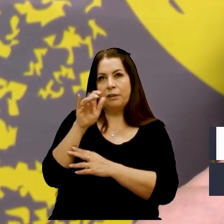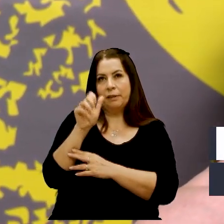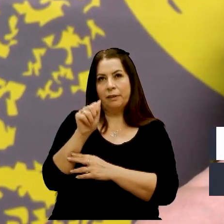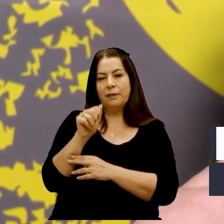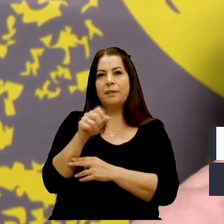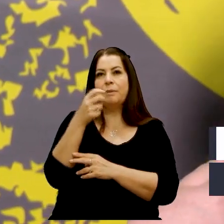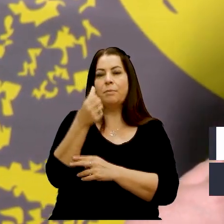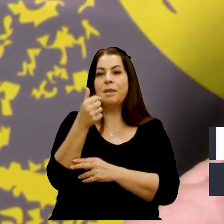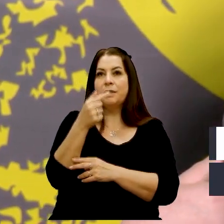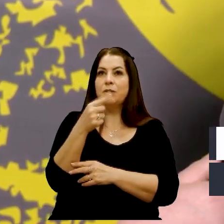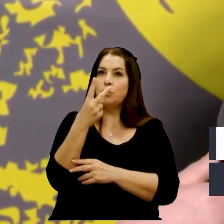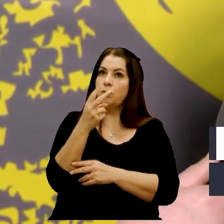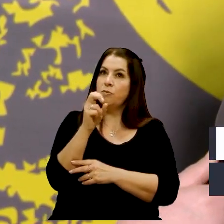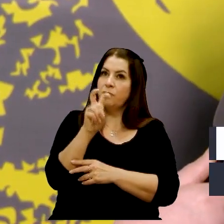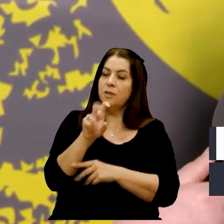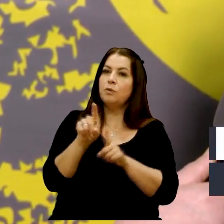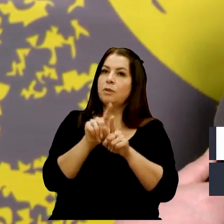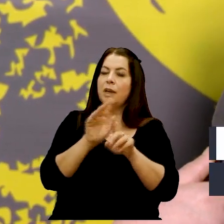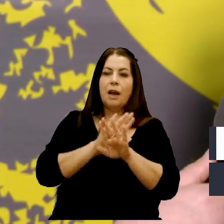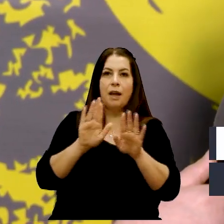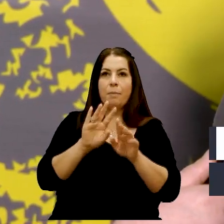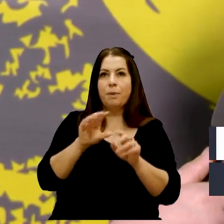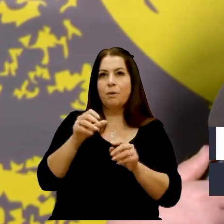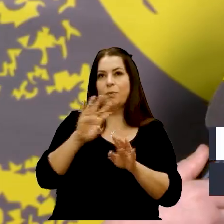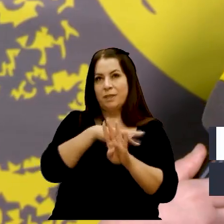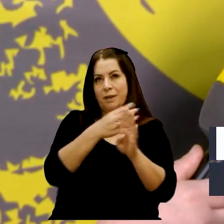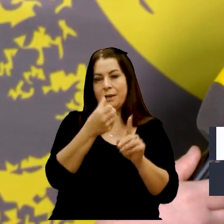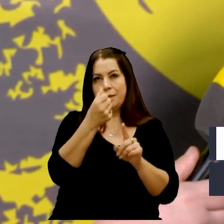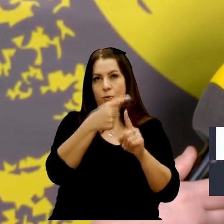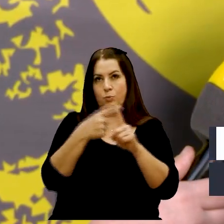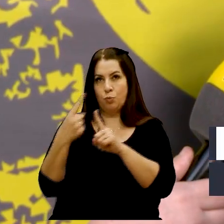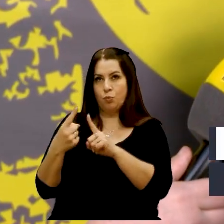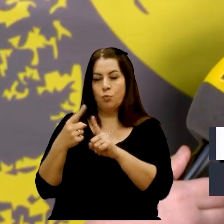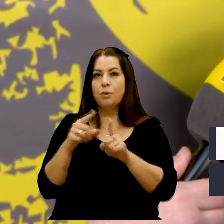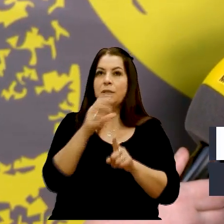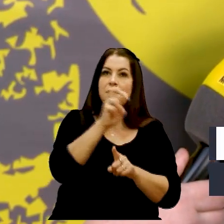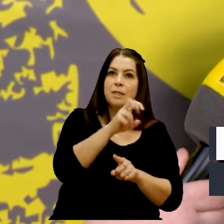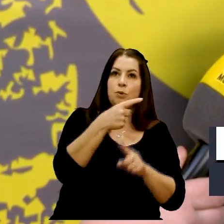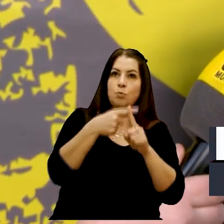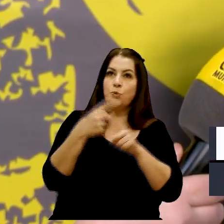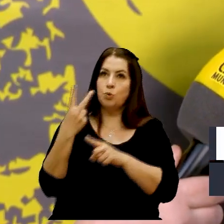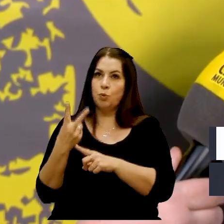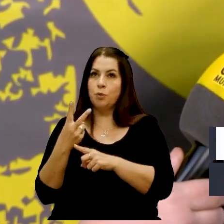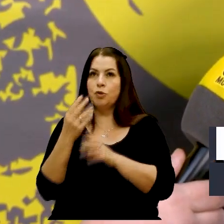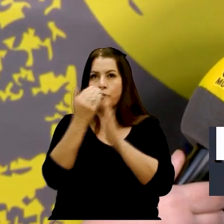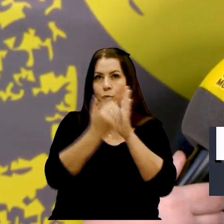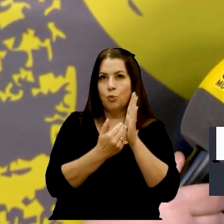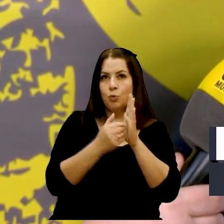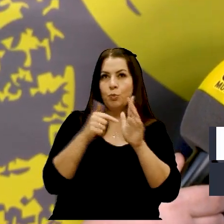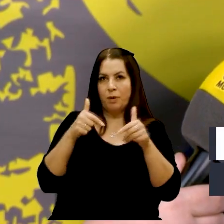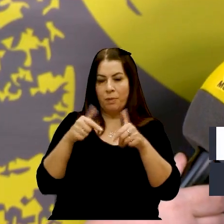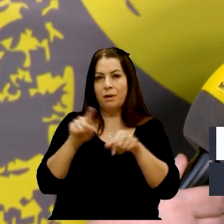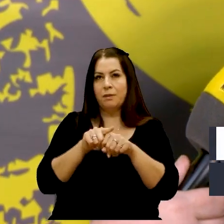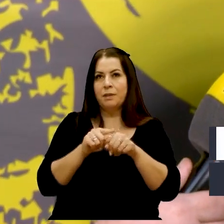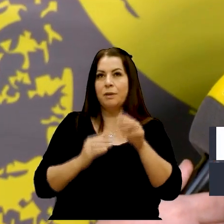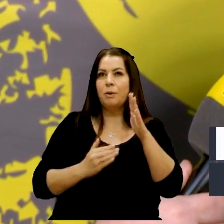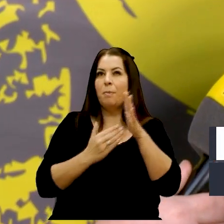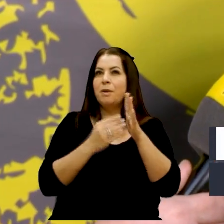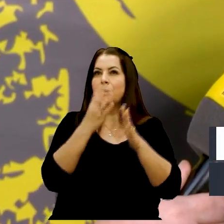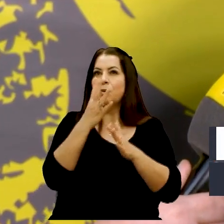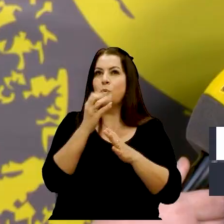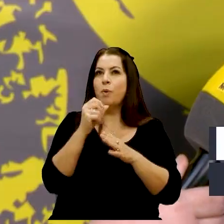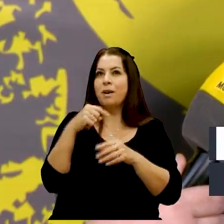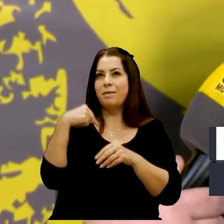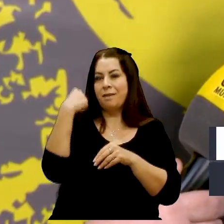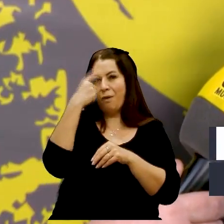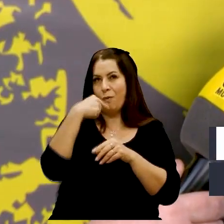67 de 2025, que acaba com a escala 6x1, coloca uma escala de 5x2, diminui a jornada de trabalho em no máximo 40